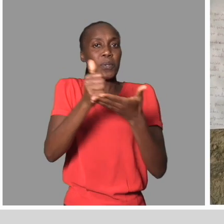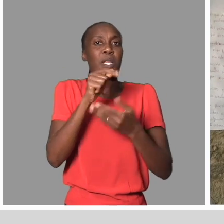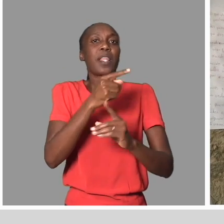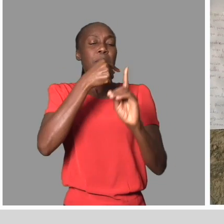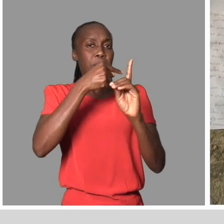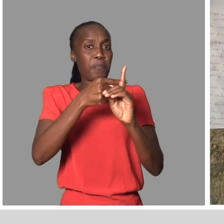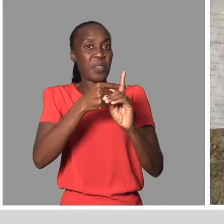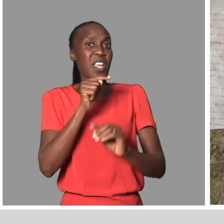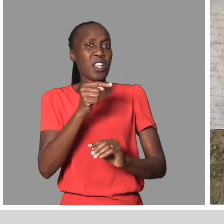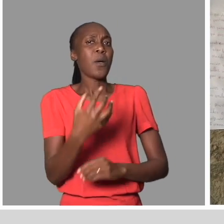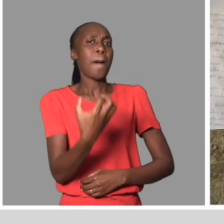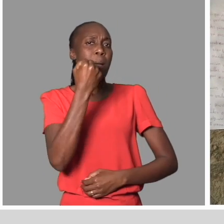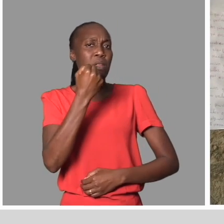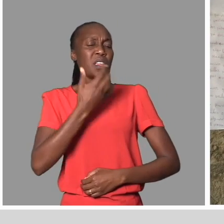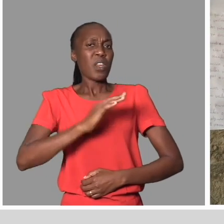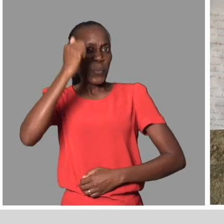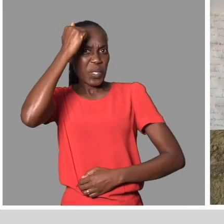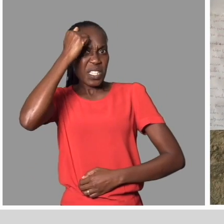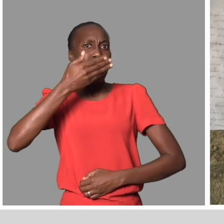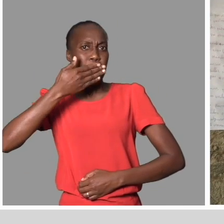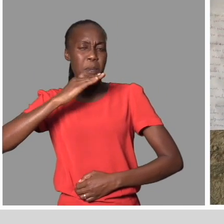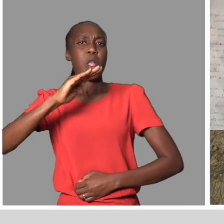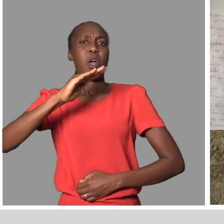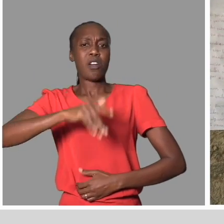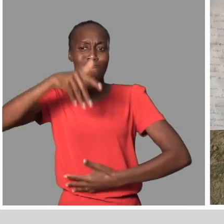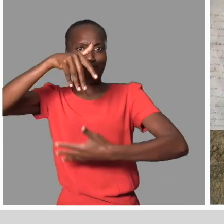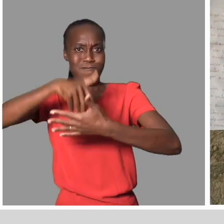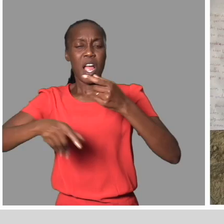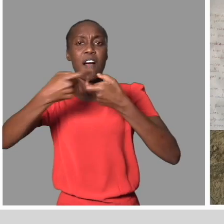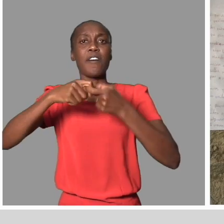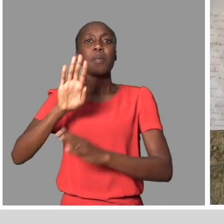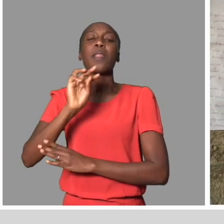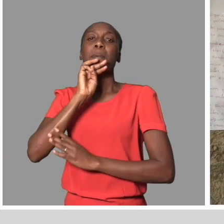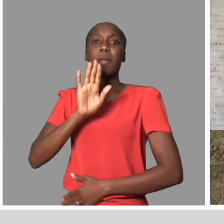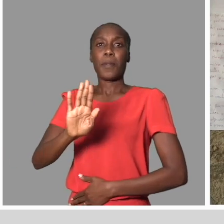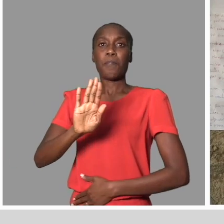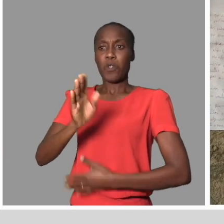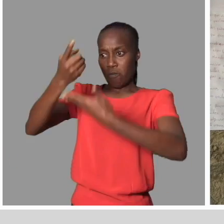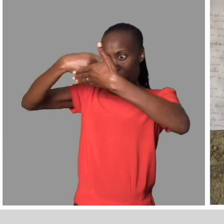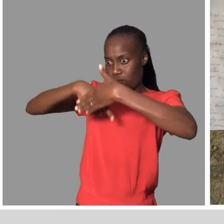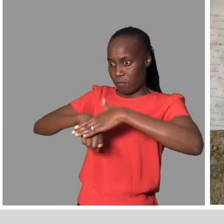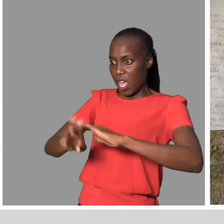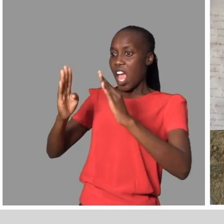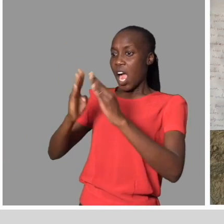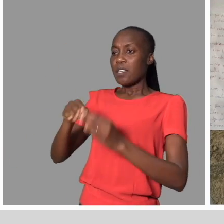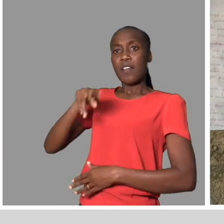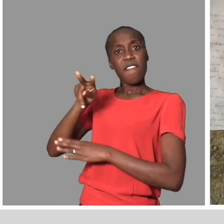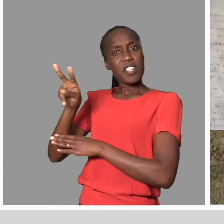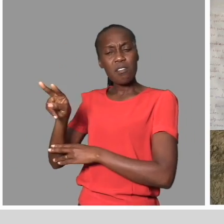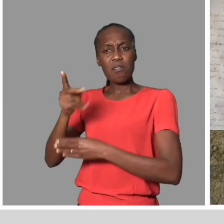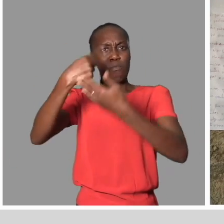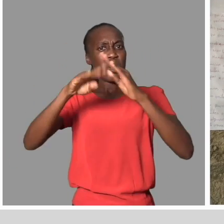Isso nos deu acesso a conhecer melhor a família. Porque, no âmbito da visitação das casas,